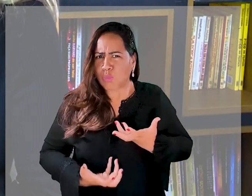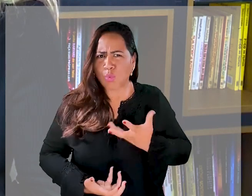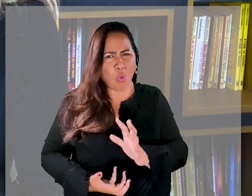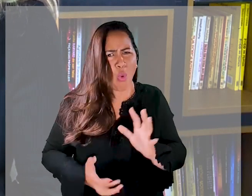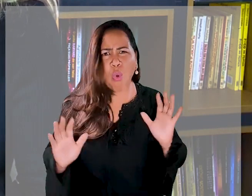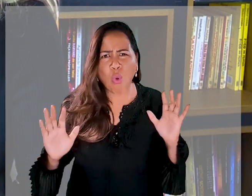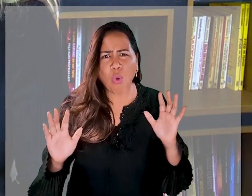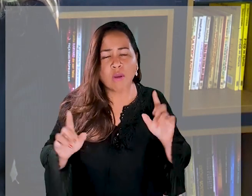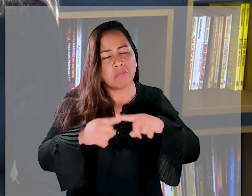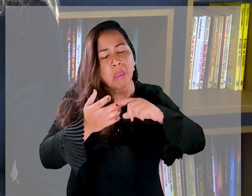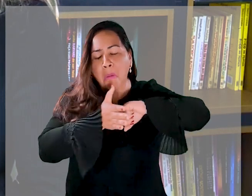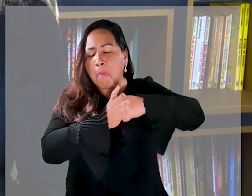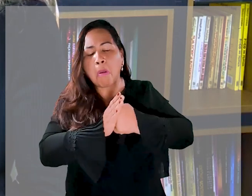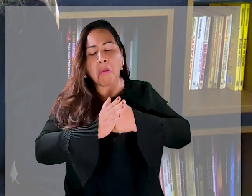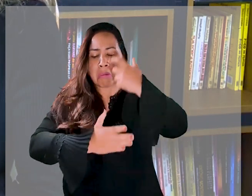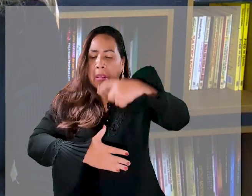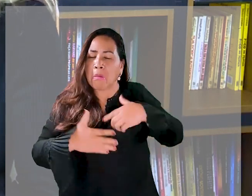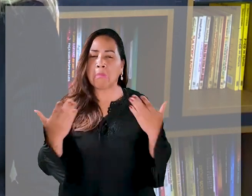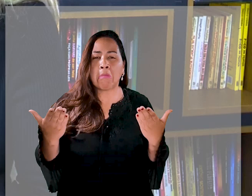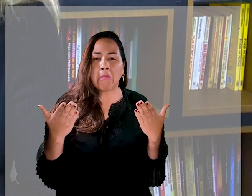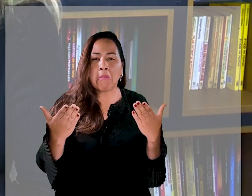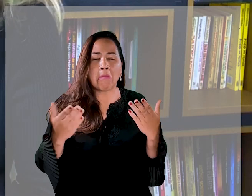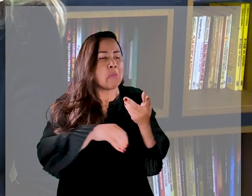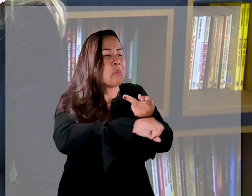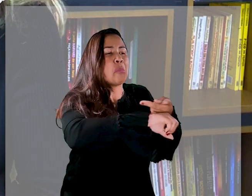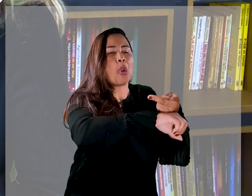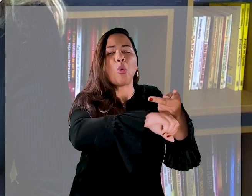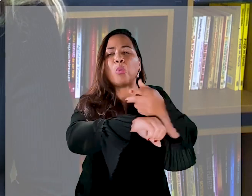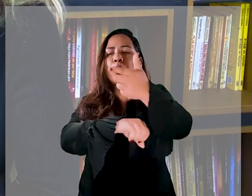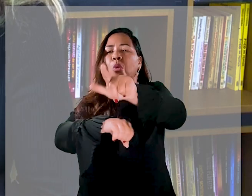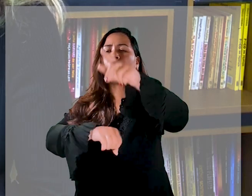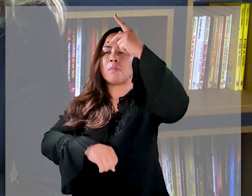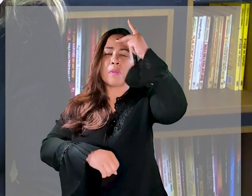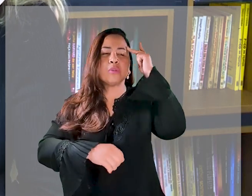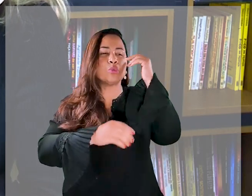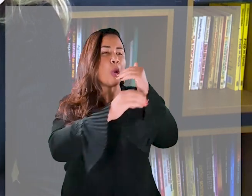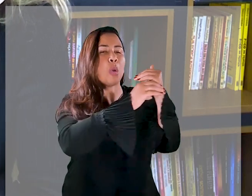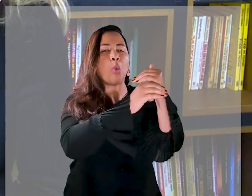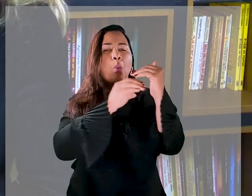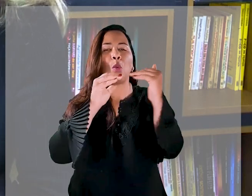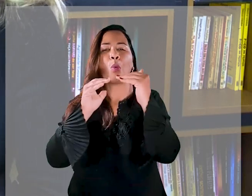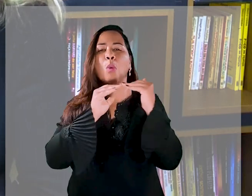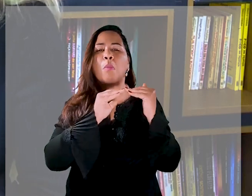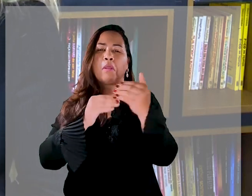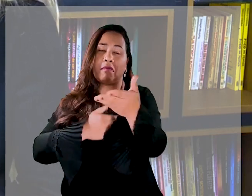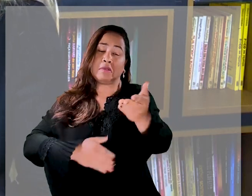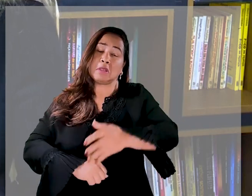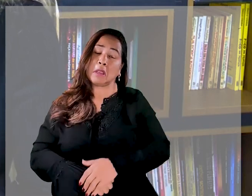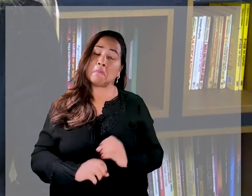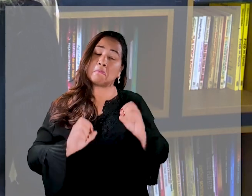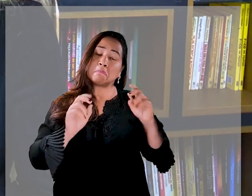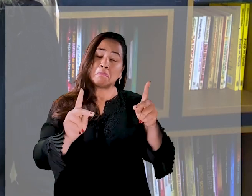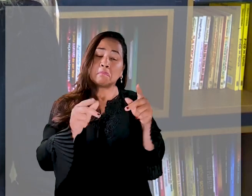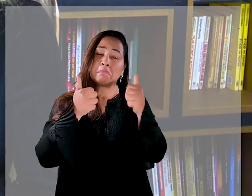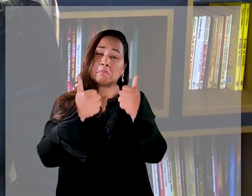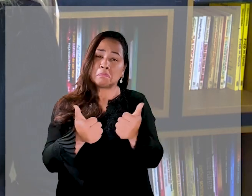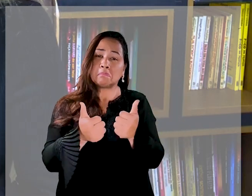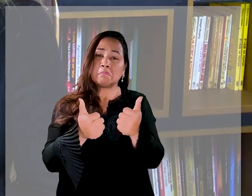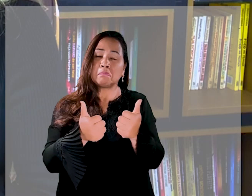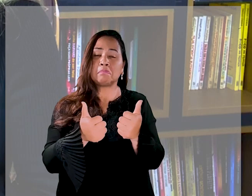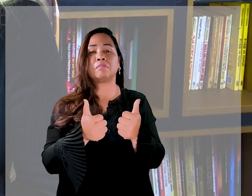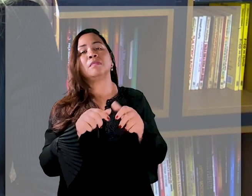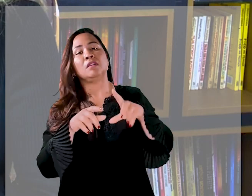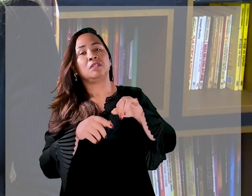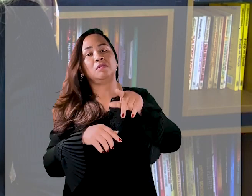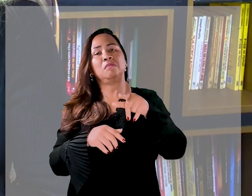E procurar alguém que se conecta com você. Depois que você se curar, lógico, né? Porque eu já provoquei a cura em você e você não se curou. Se você